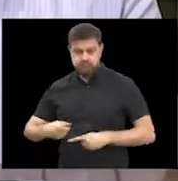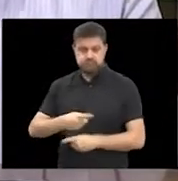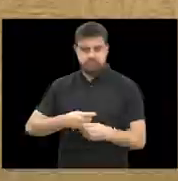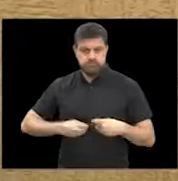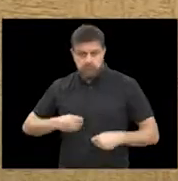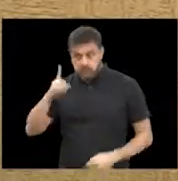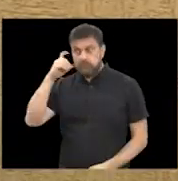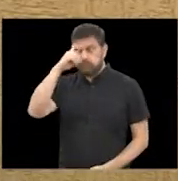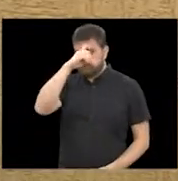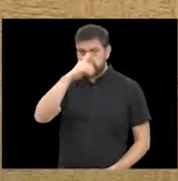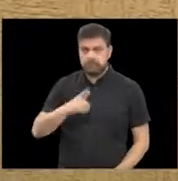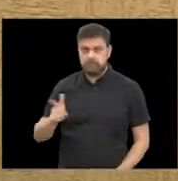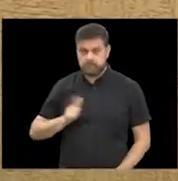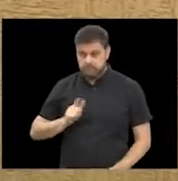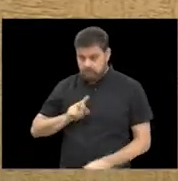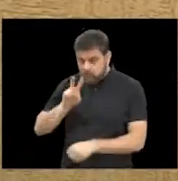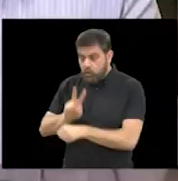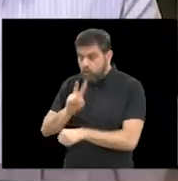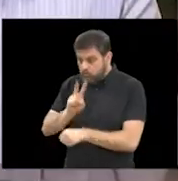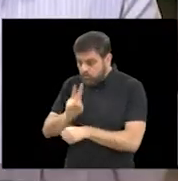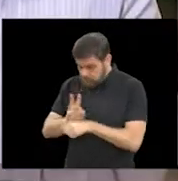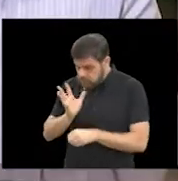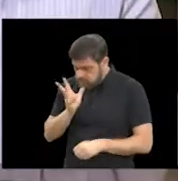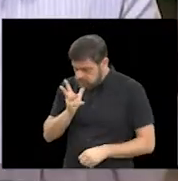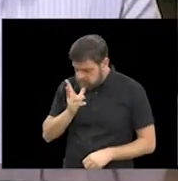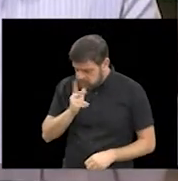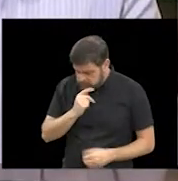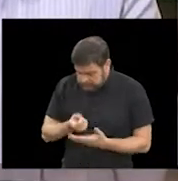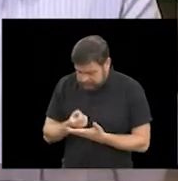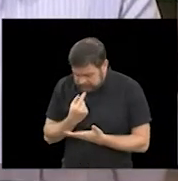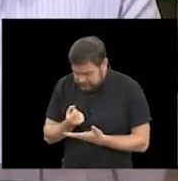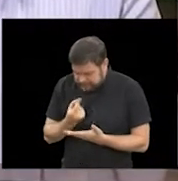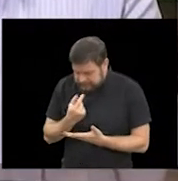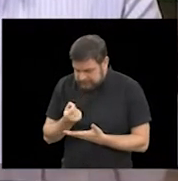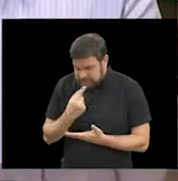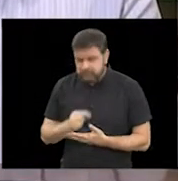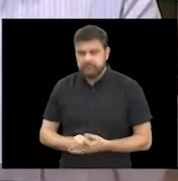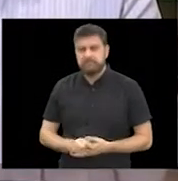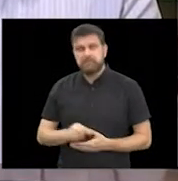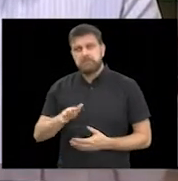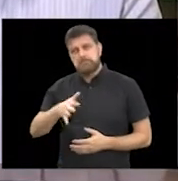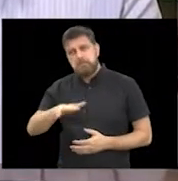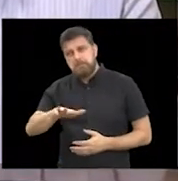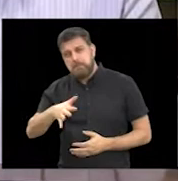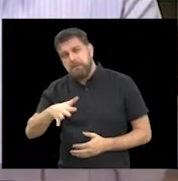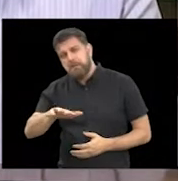essa bactéria. Então é um tratamento demorado. É um tratamento que vai pelo menos